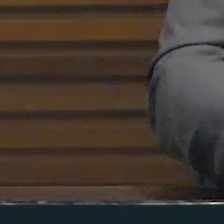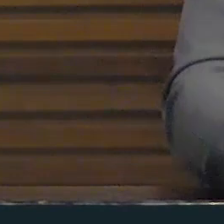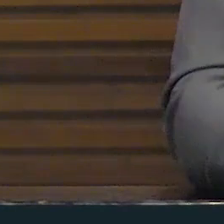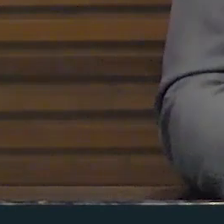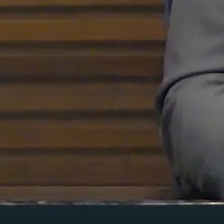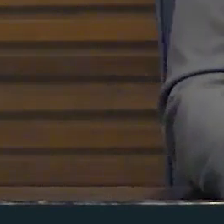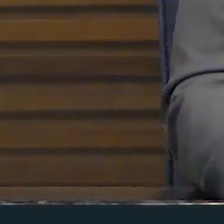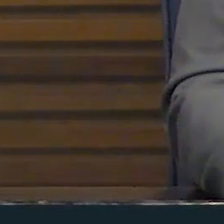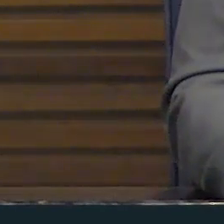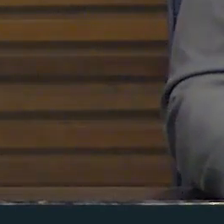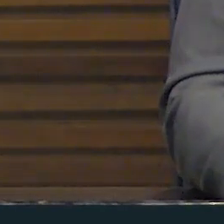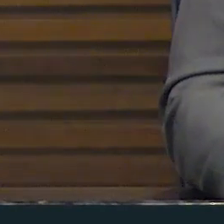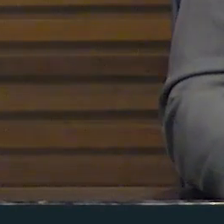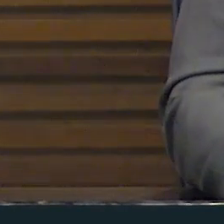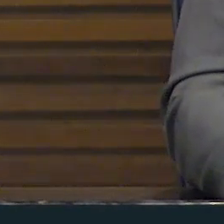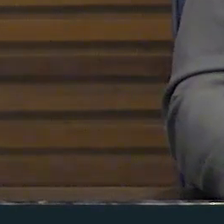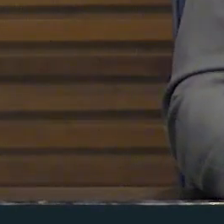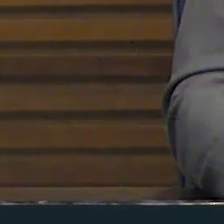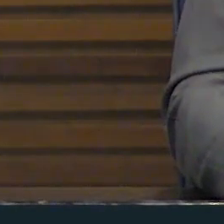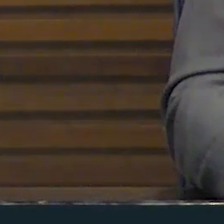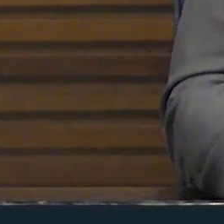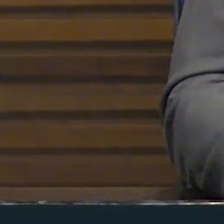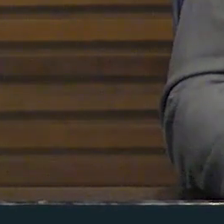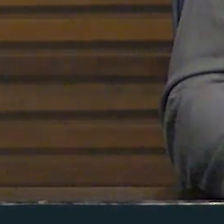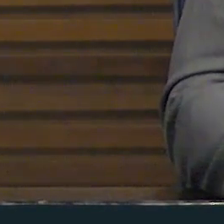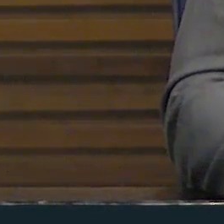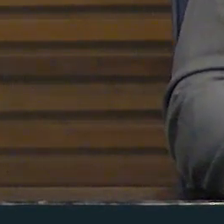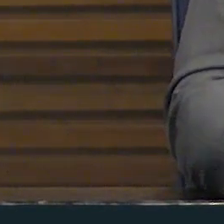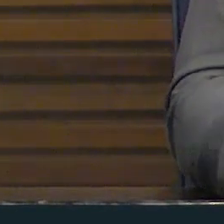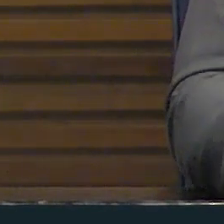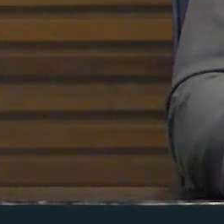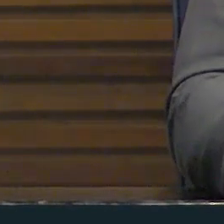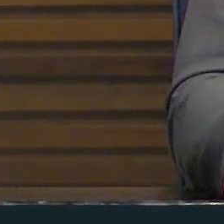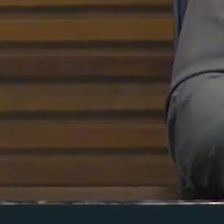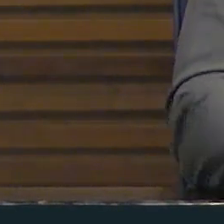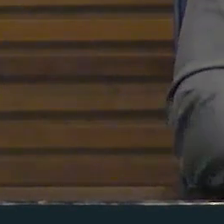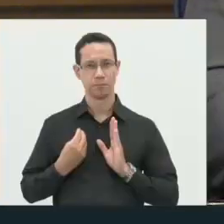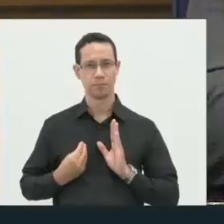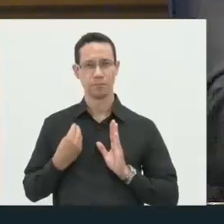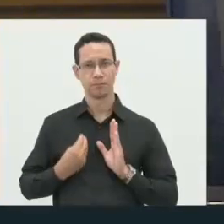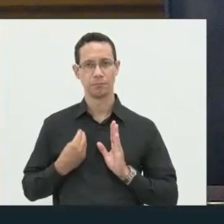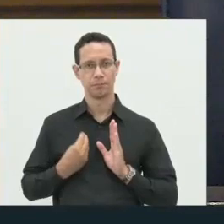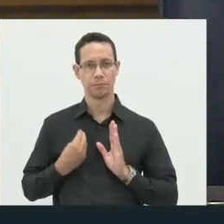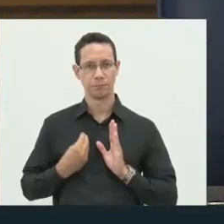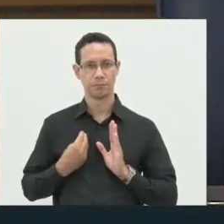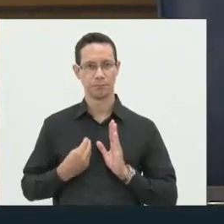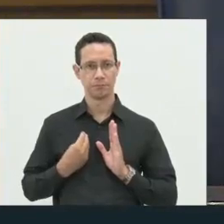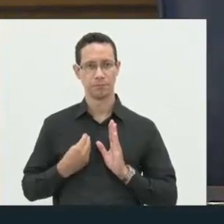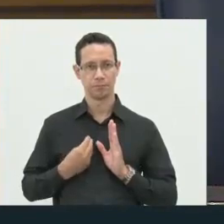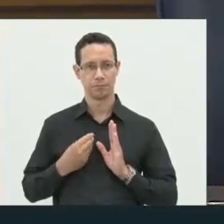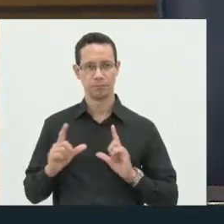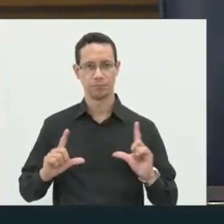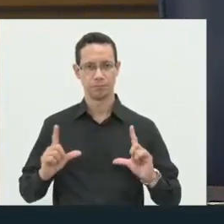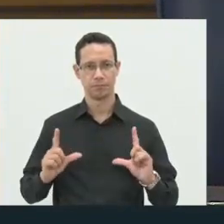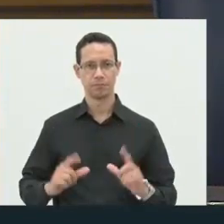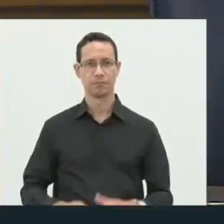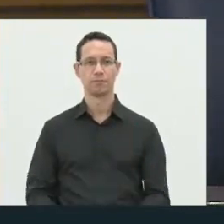Solicito aos senhores vereadores que registrem suas presenças nos terminais eletrônicos